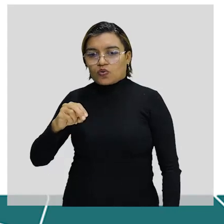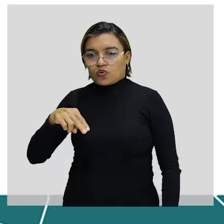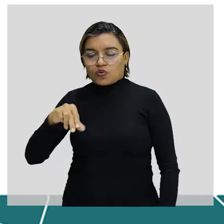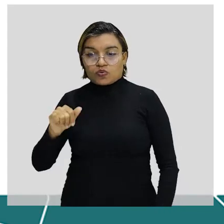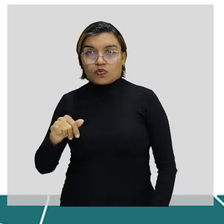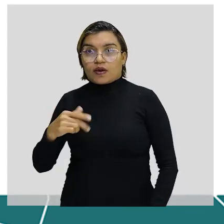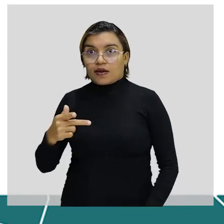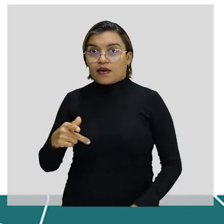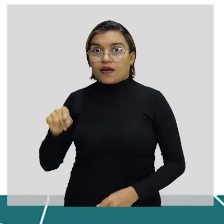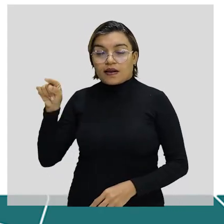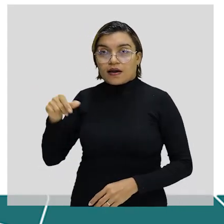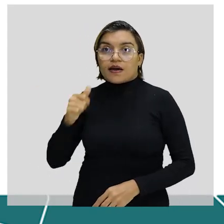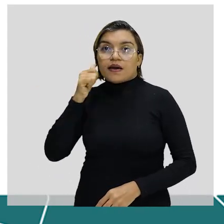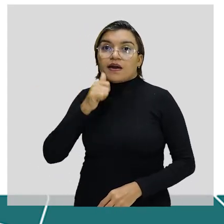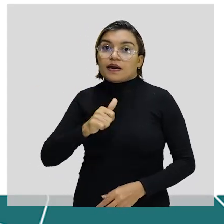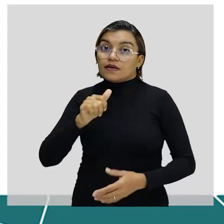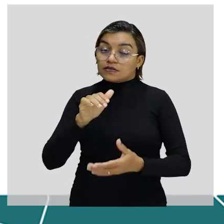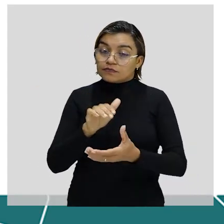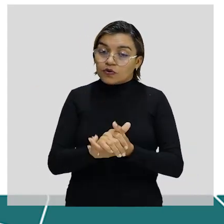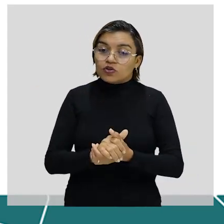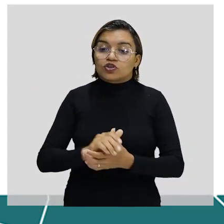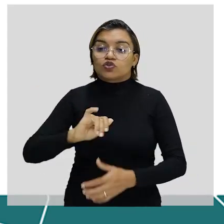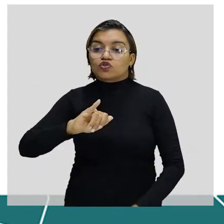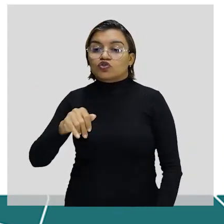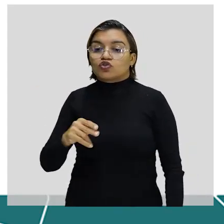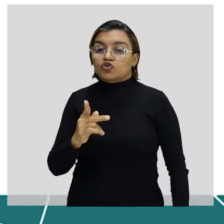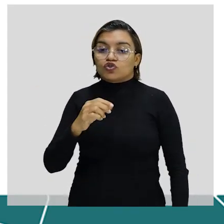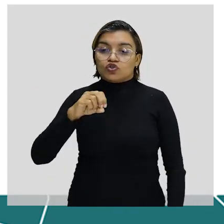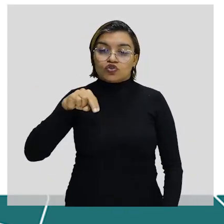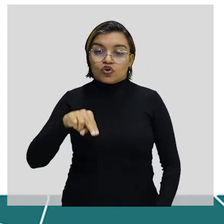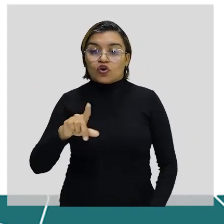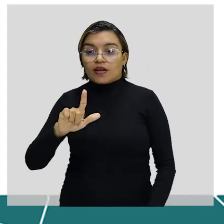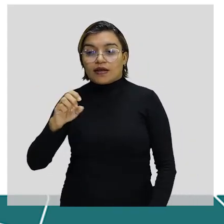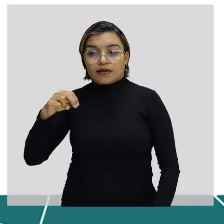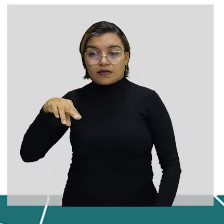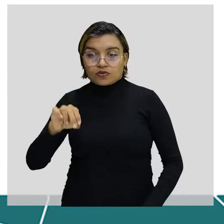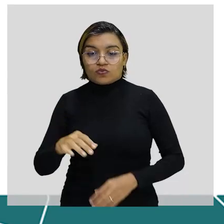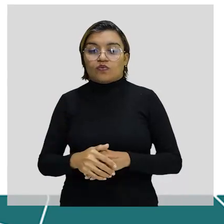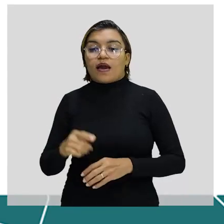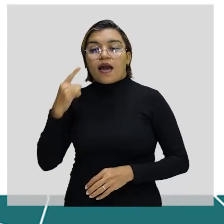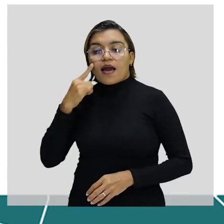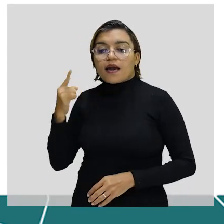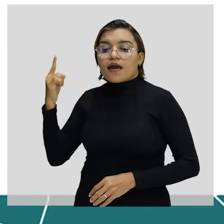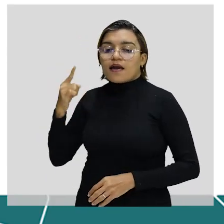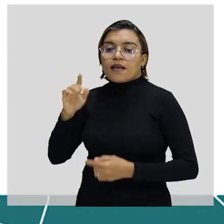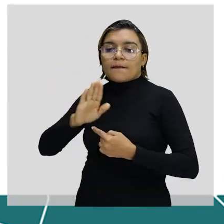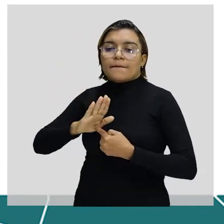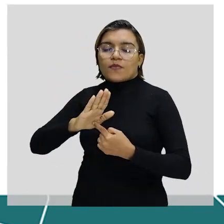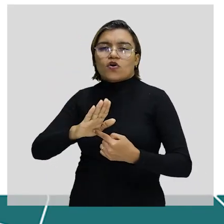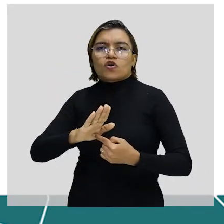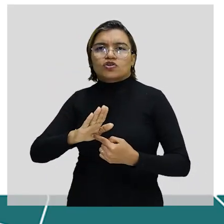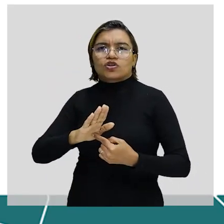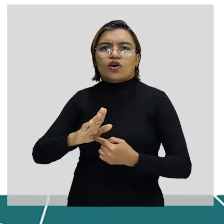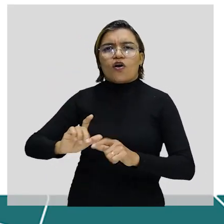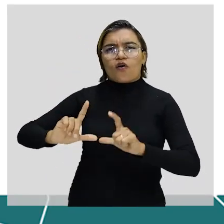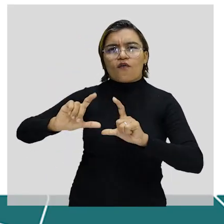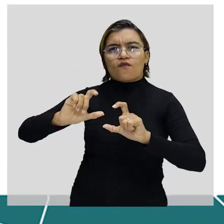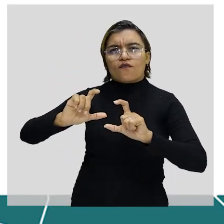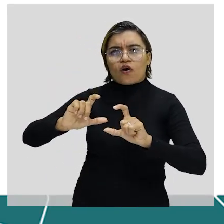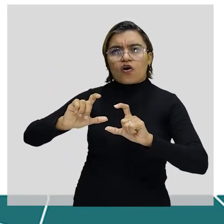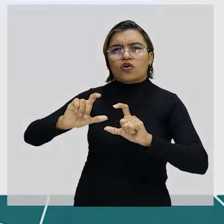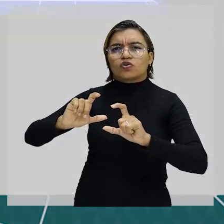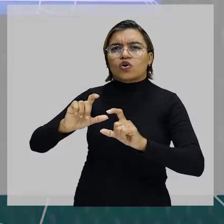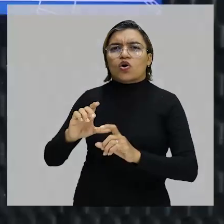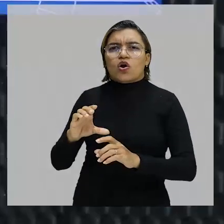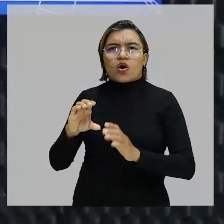fazia parte dos Beatles. E ela brincava muito, e eu acho interessante quando vocês utilizam a ideia de uma foto conceitual. O que é uma foto conceitual? É uma